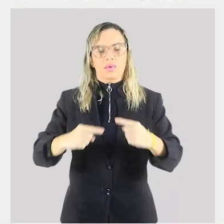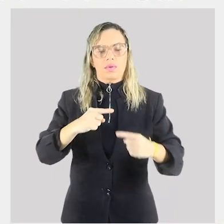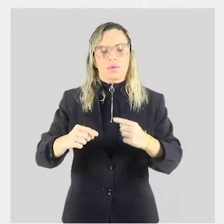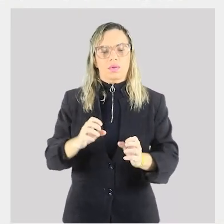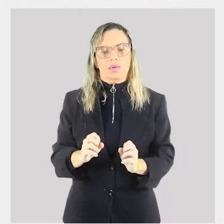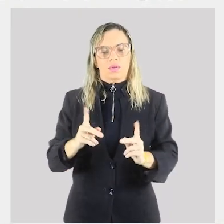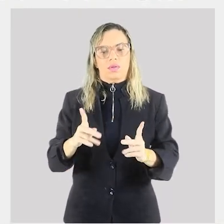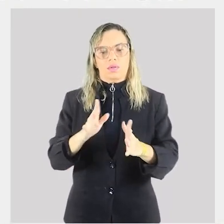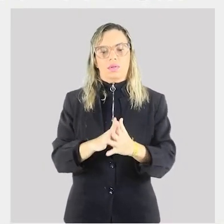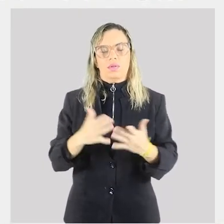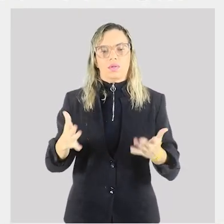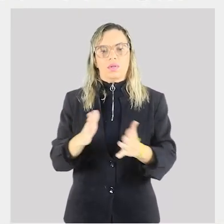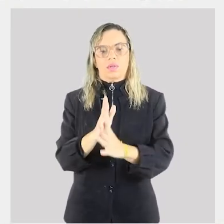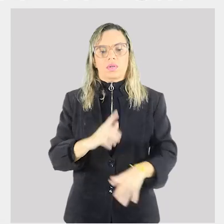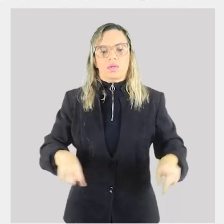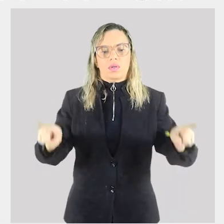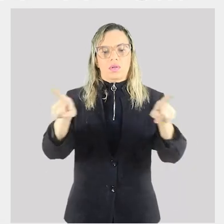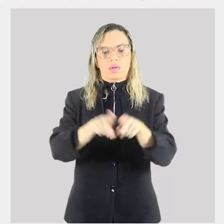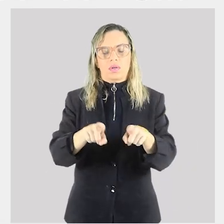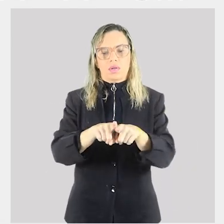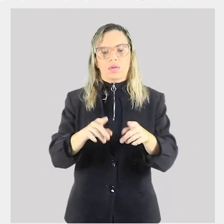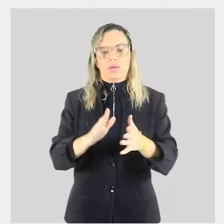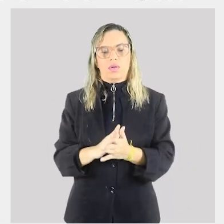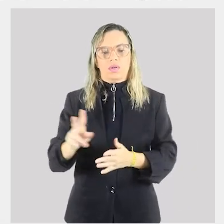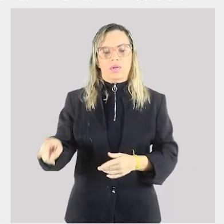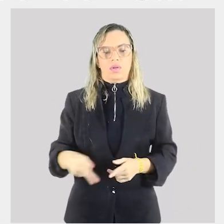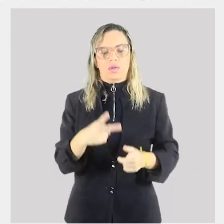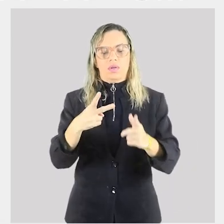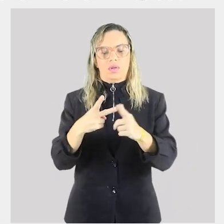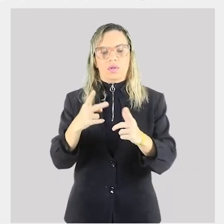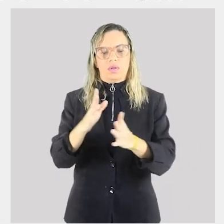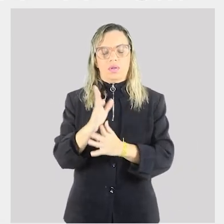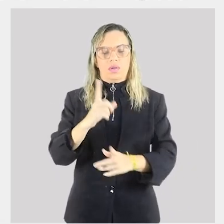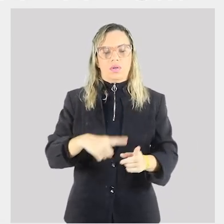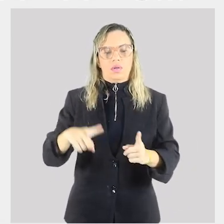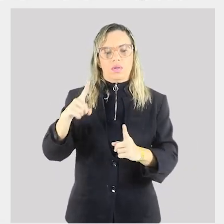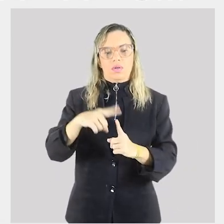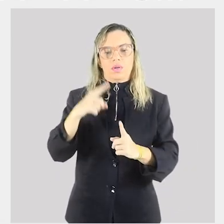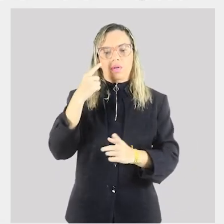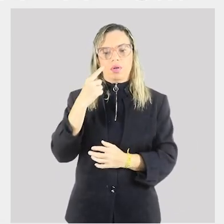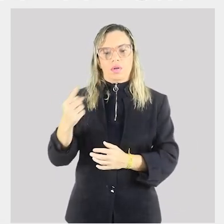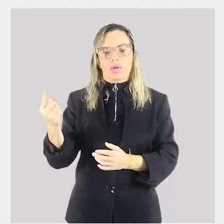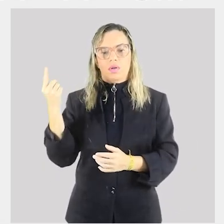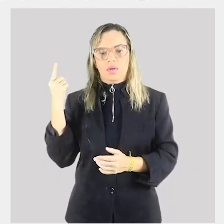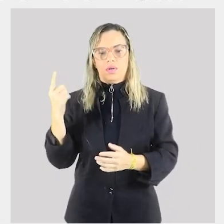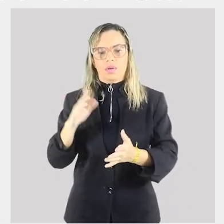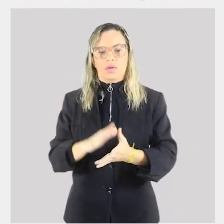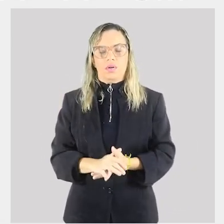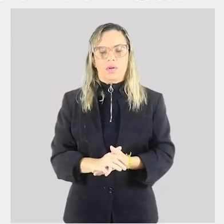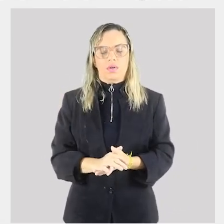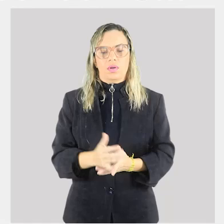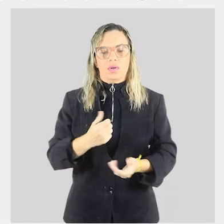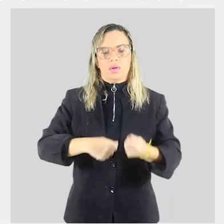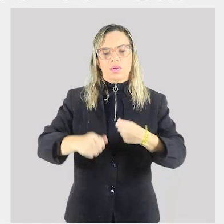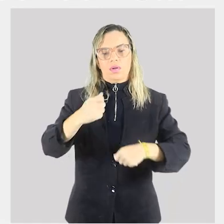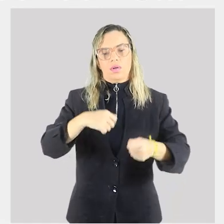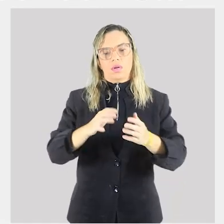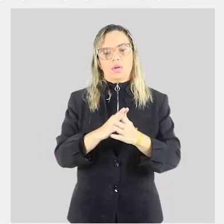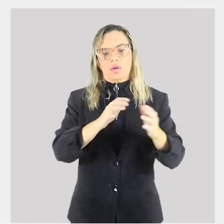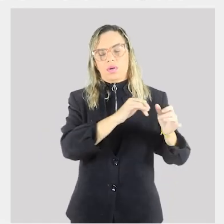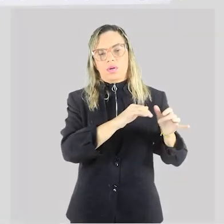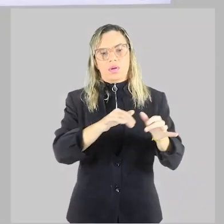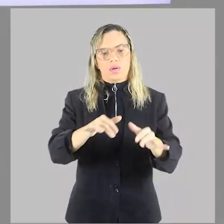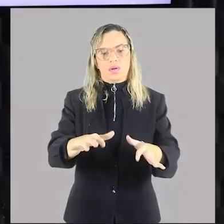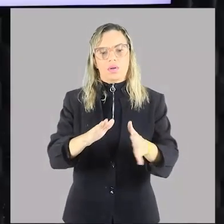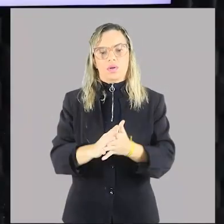No entanto, também temos, como eu disse, eram dois tipos, a descentralização administrativa ou derivada.